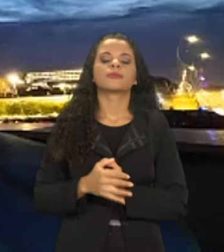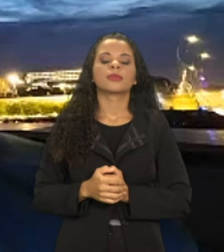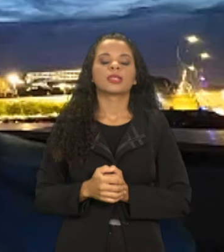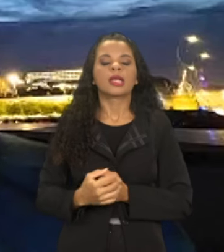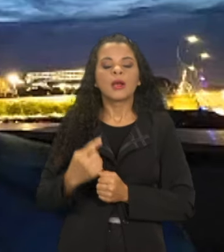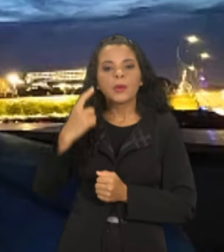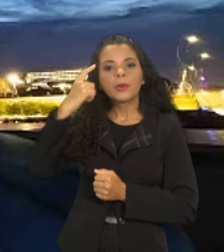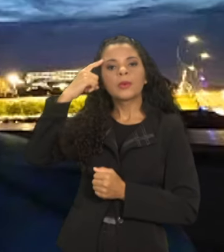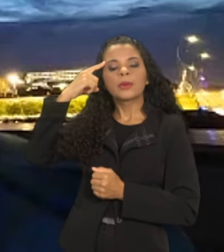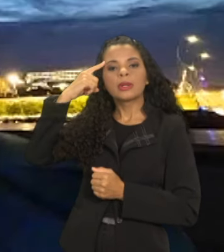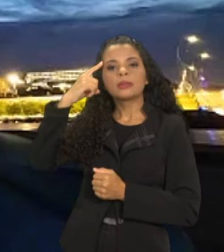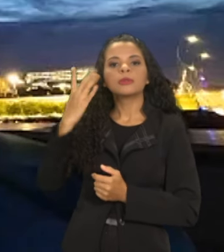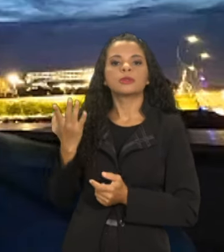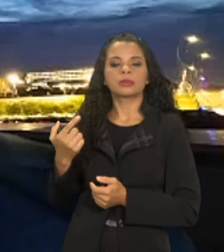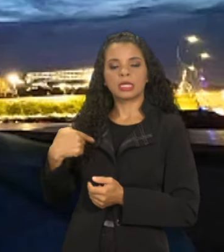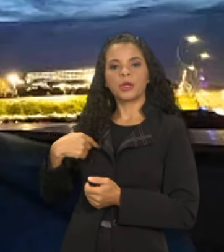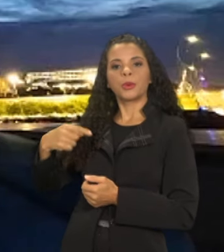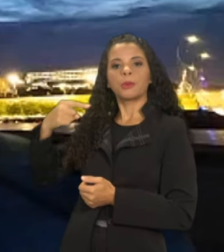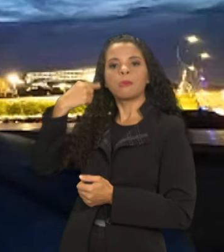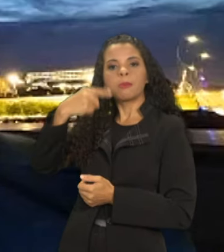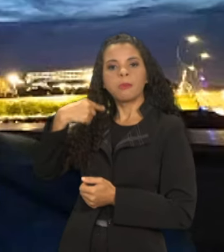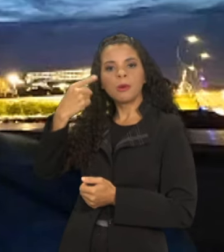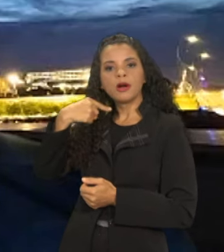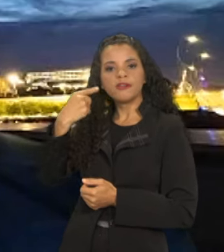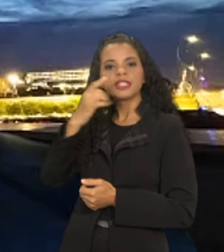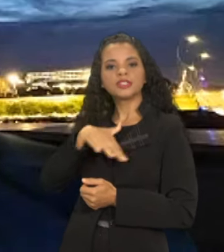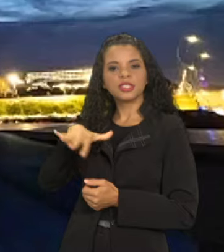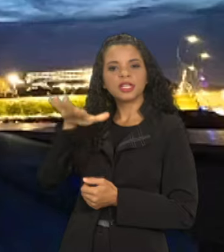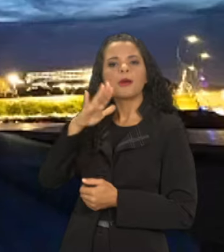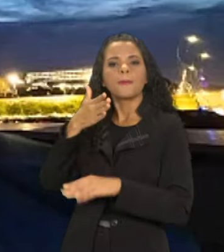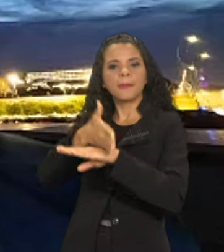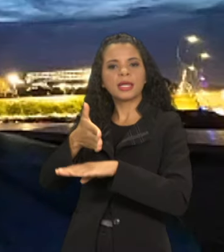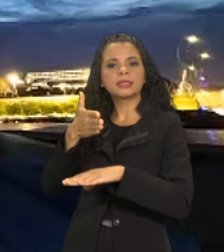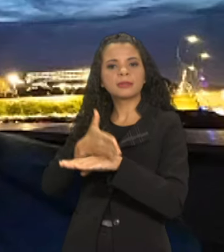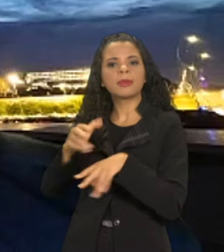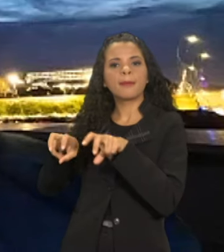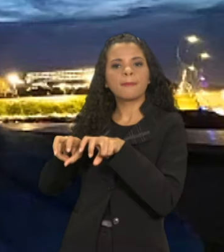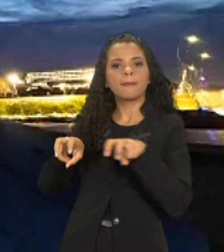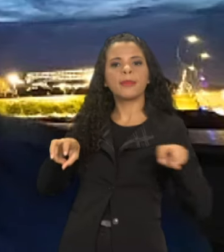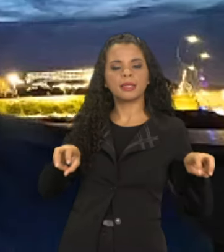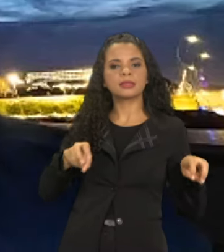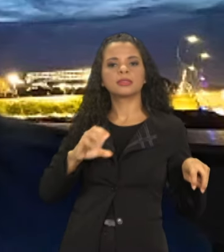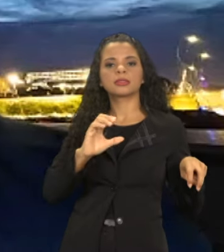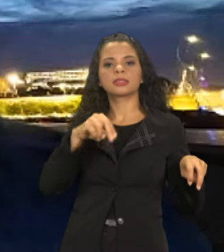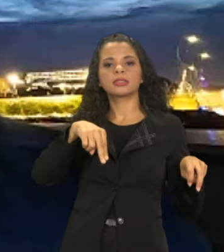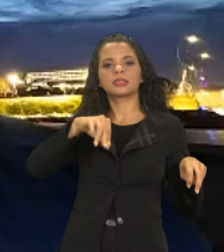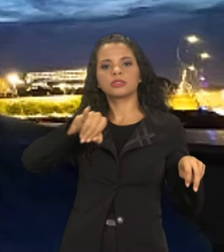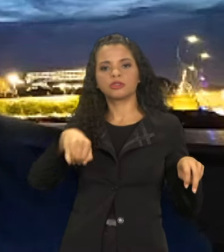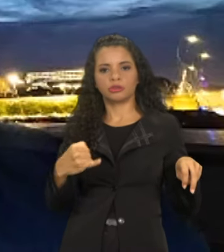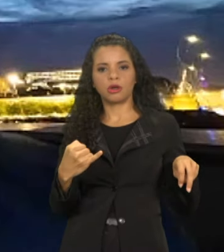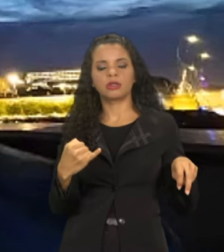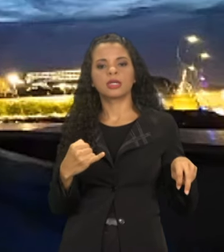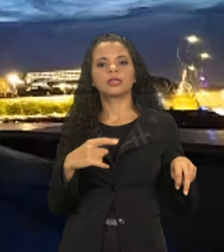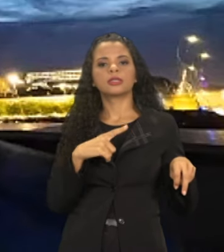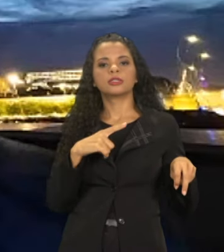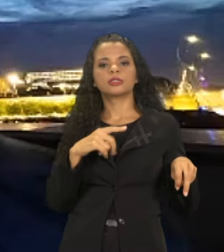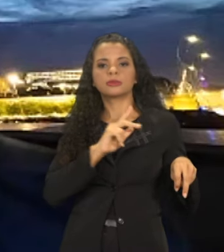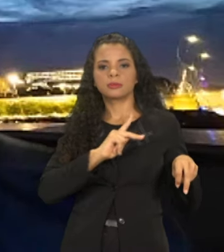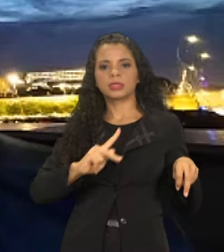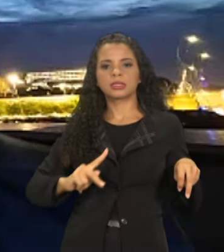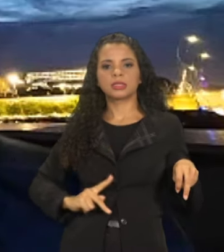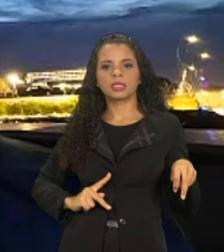a participar de algumas mesas no CNJ, sob a presidência à época do ministro Luiz Fux, que